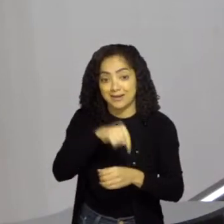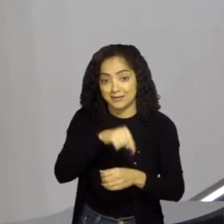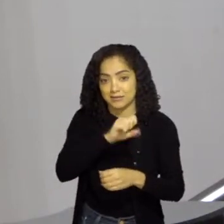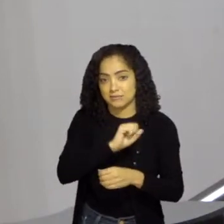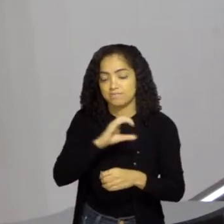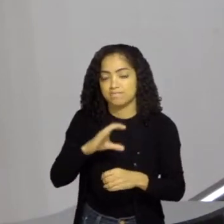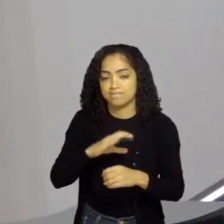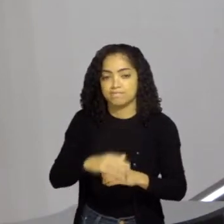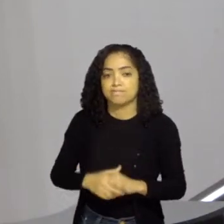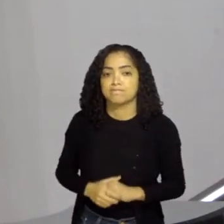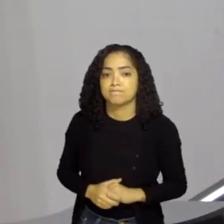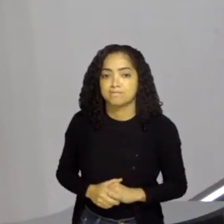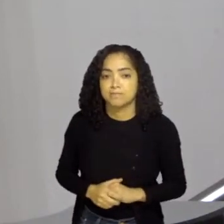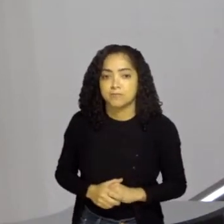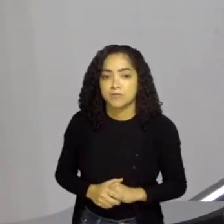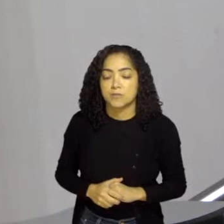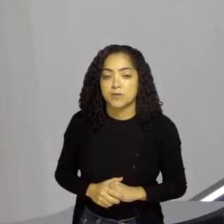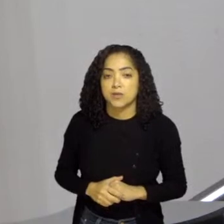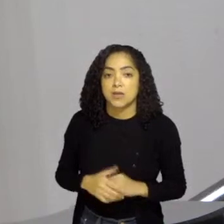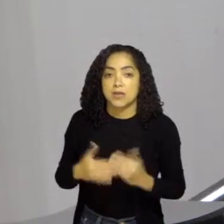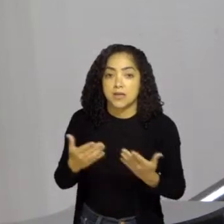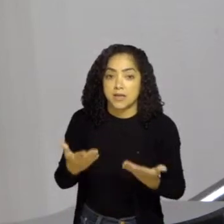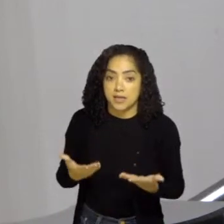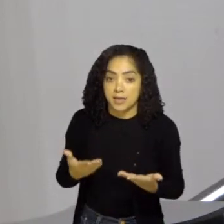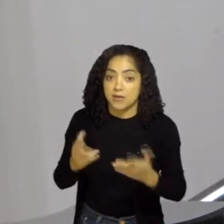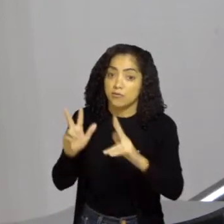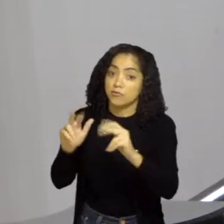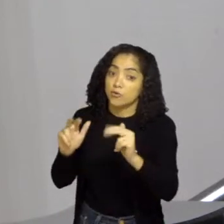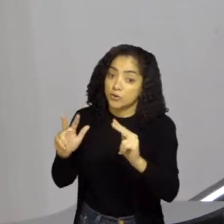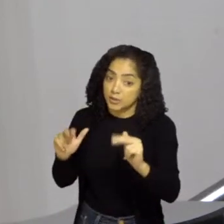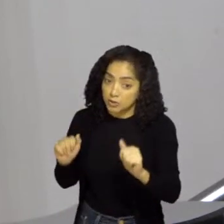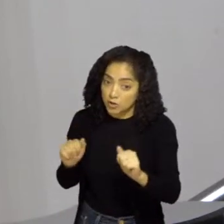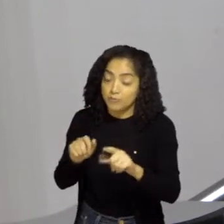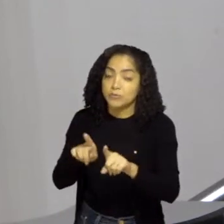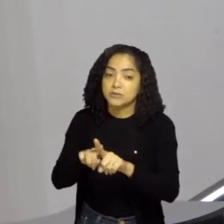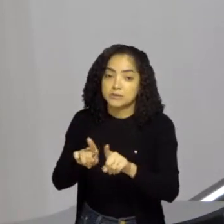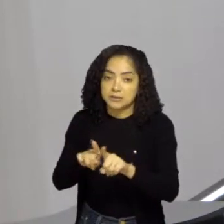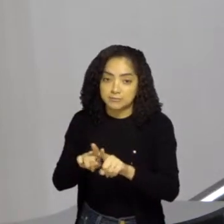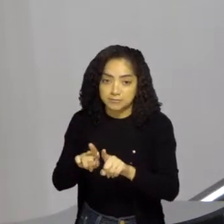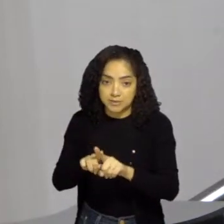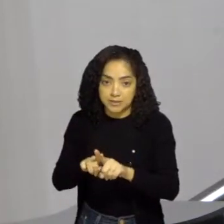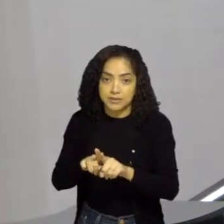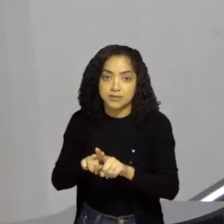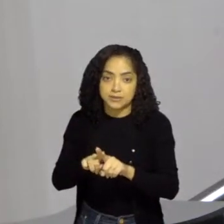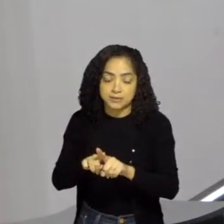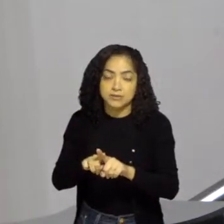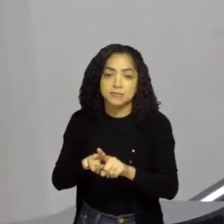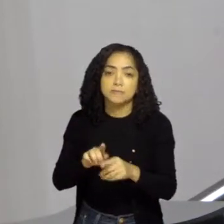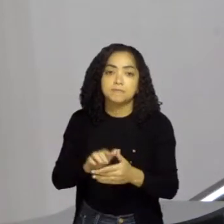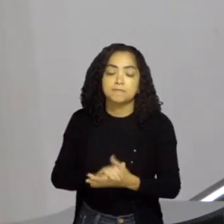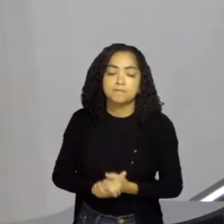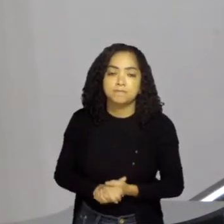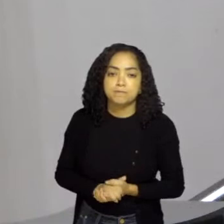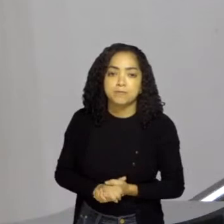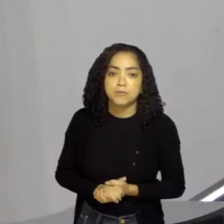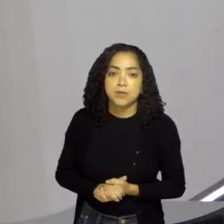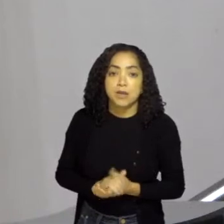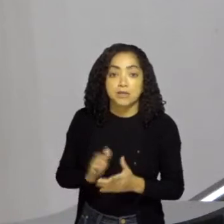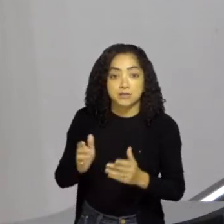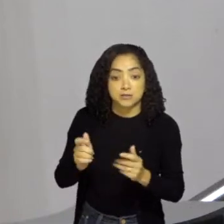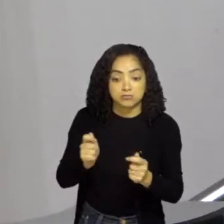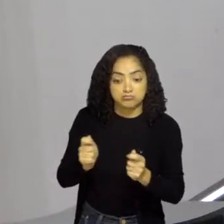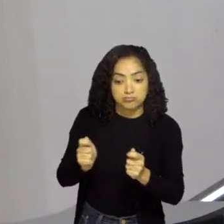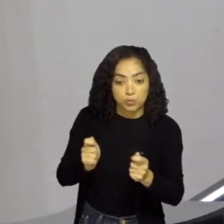Catarina, é o caso de Florianópolis, um pouco mais contido pelo